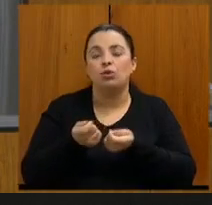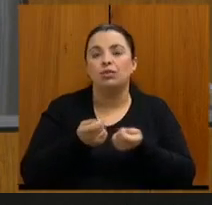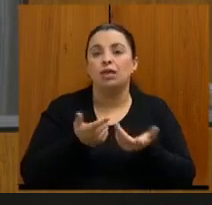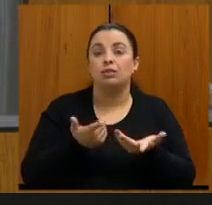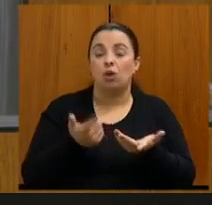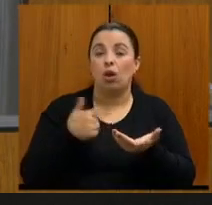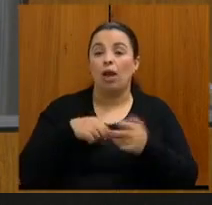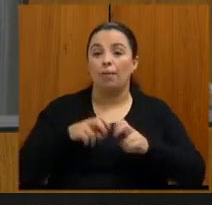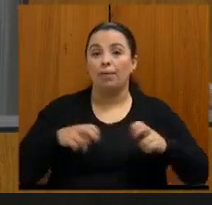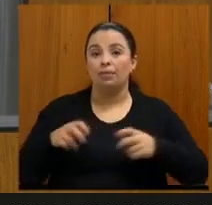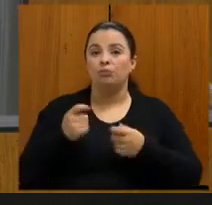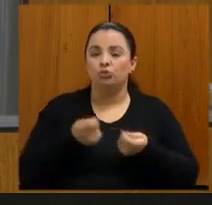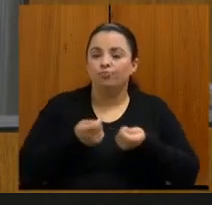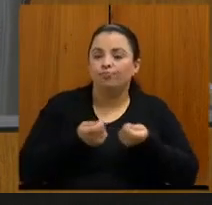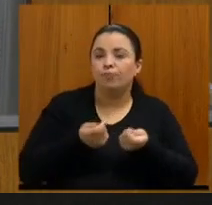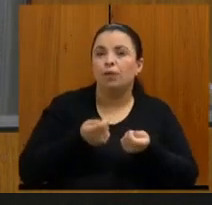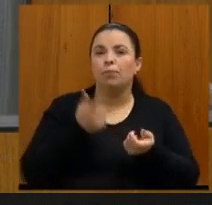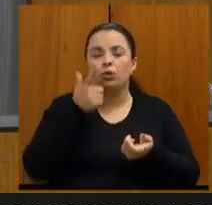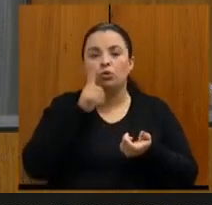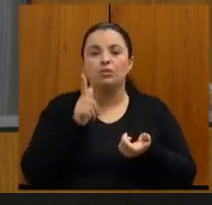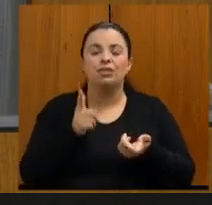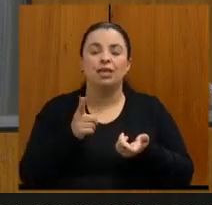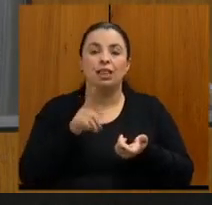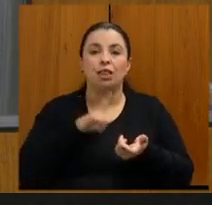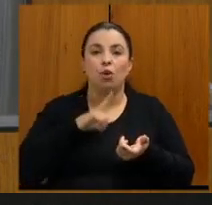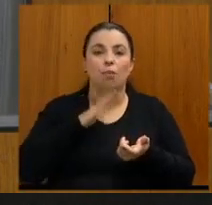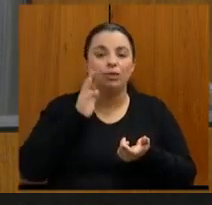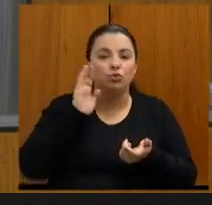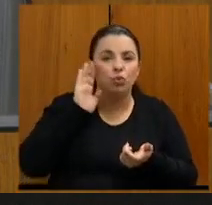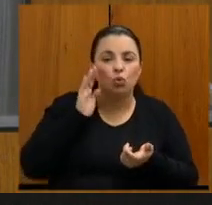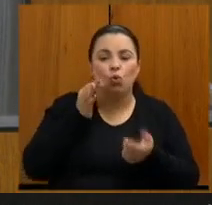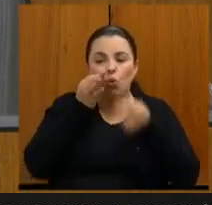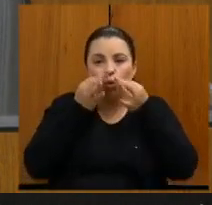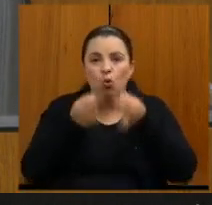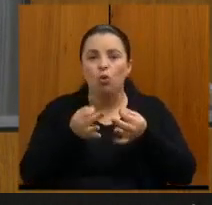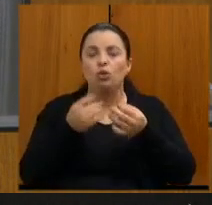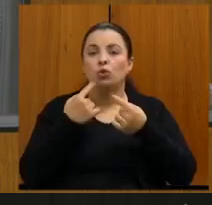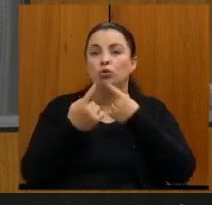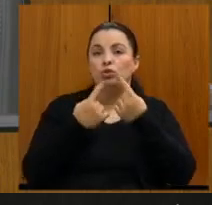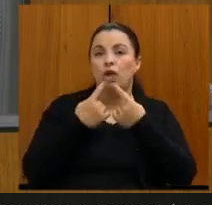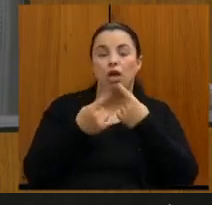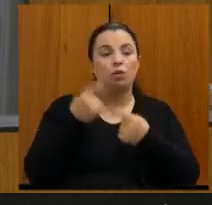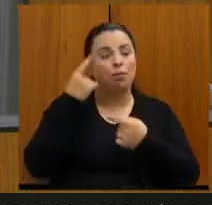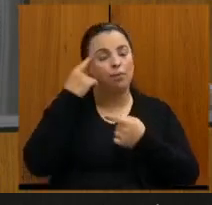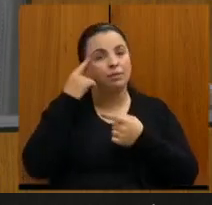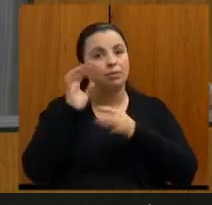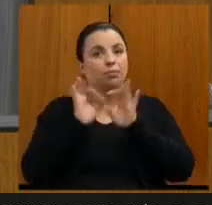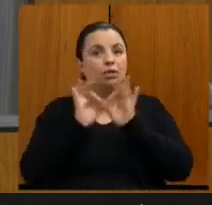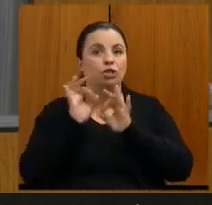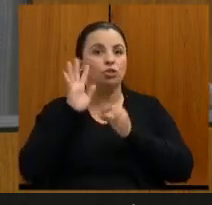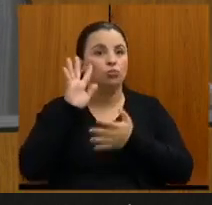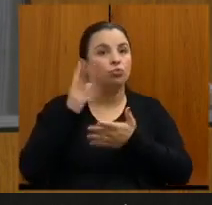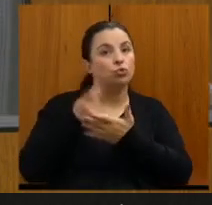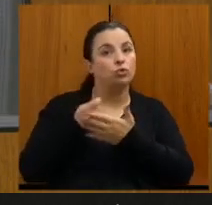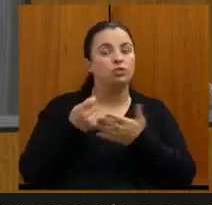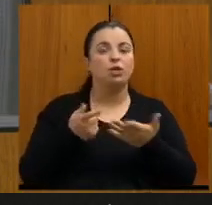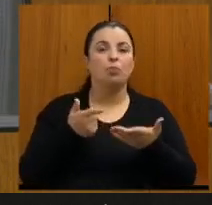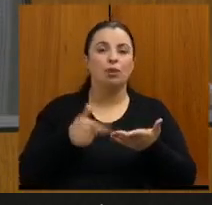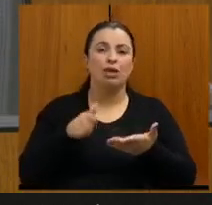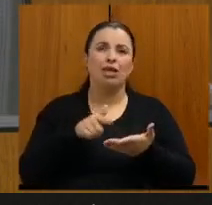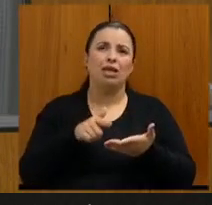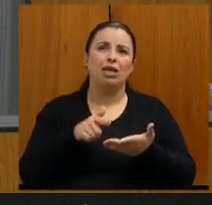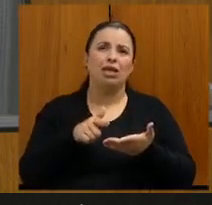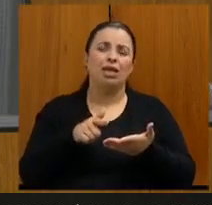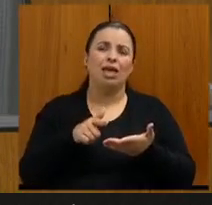pudesse intervir antes disso para ter no mínimo escuta um dia algo ali para pensar uma solução pensa que essas pessoas tomam como